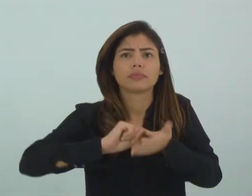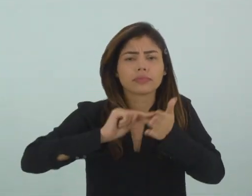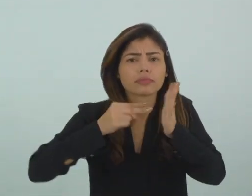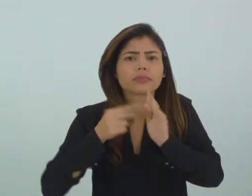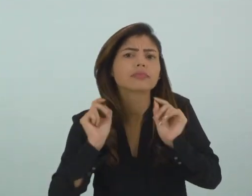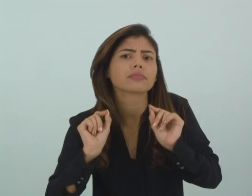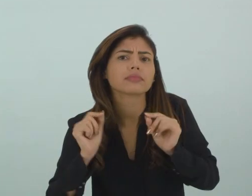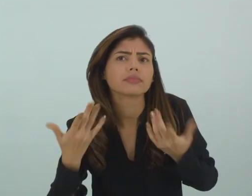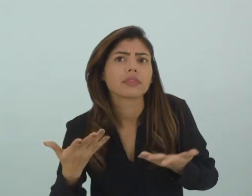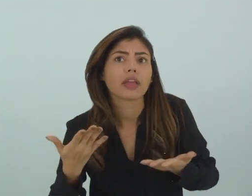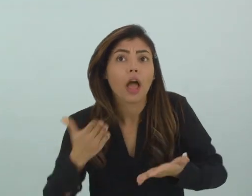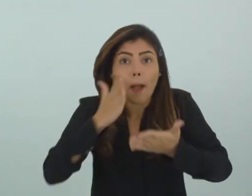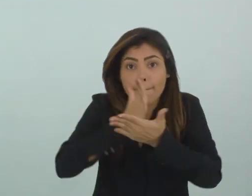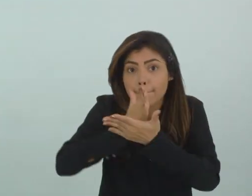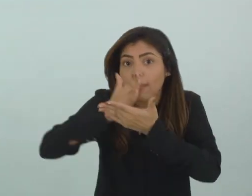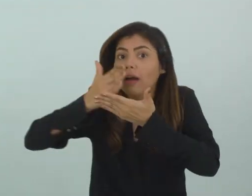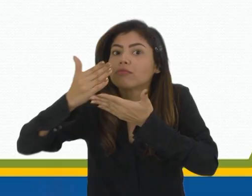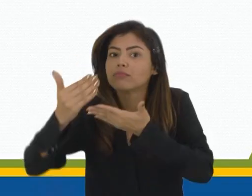é a partícula